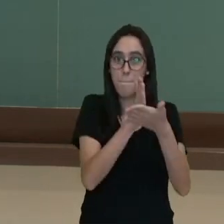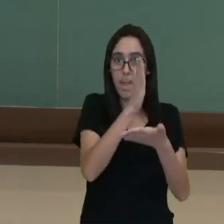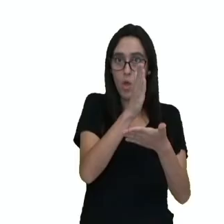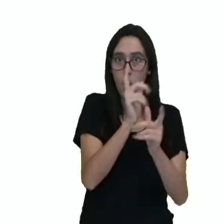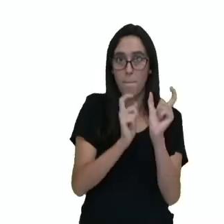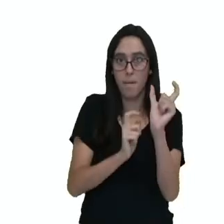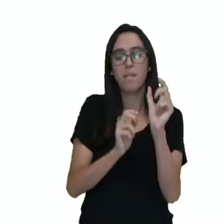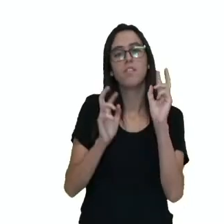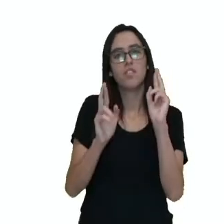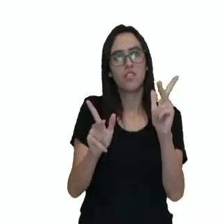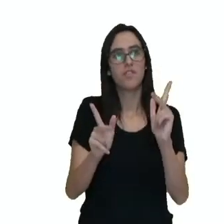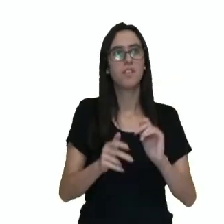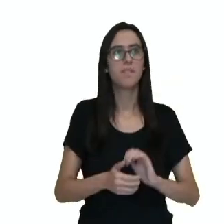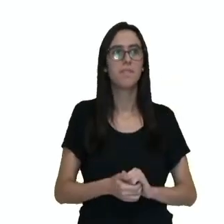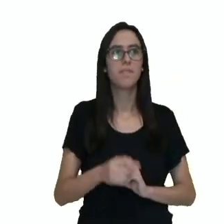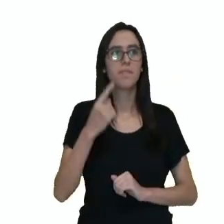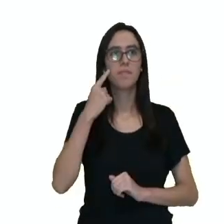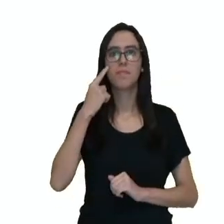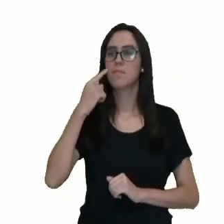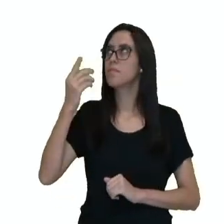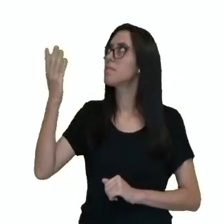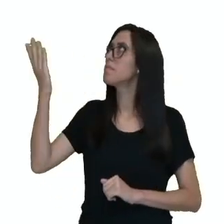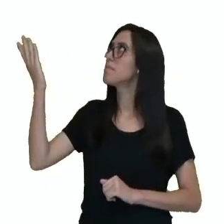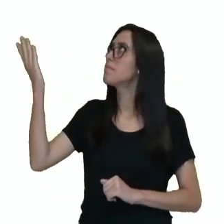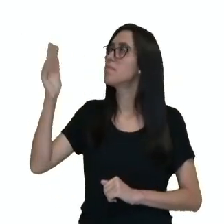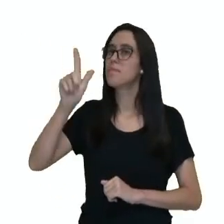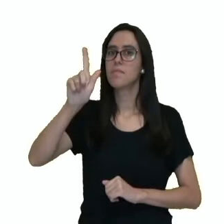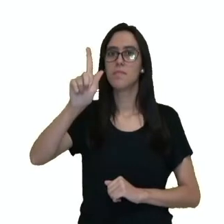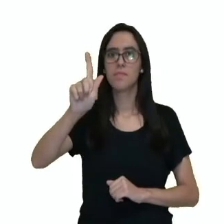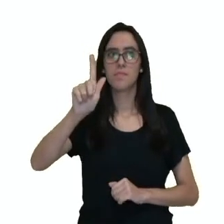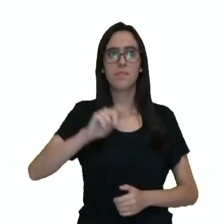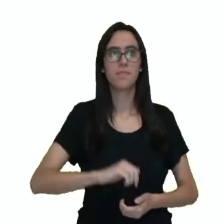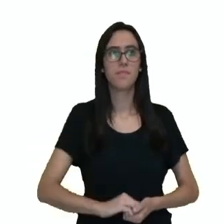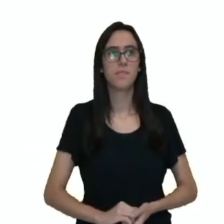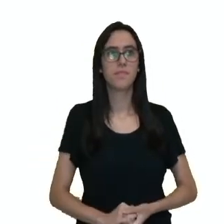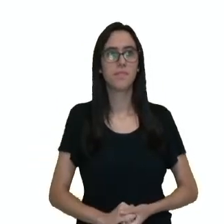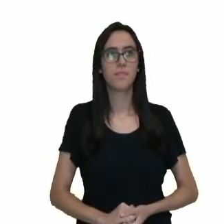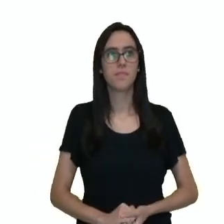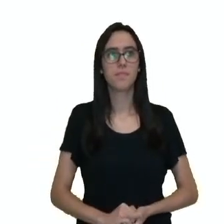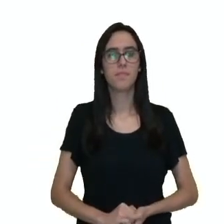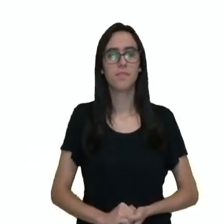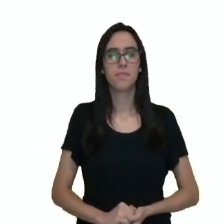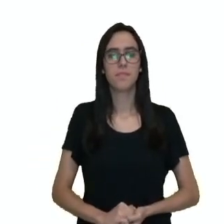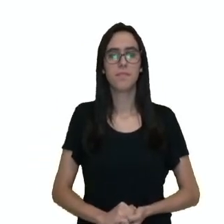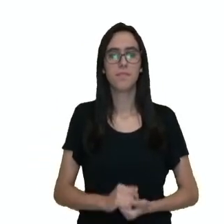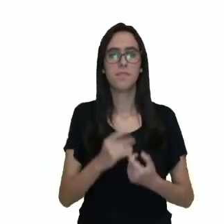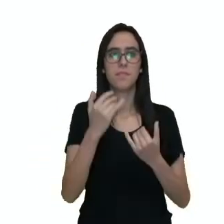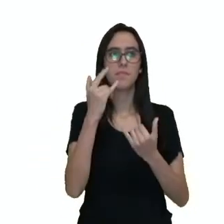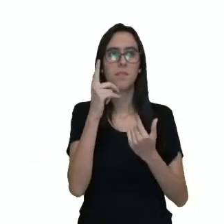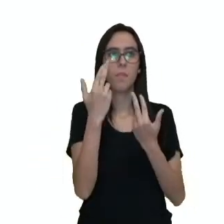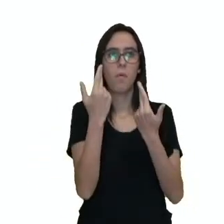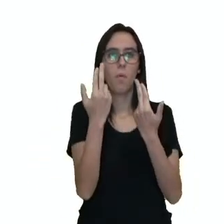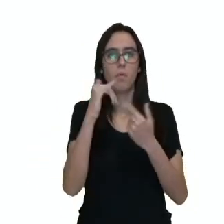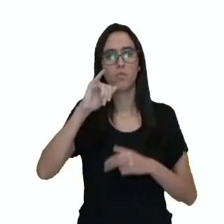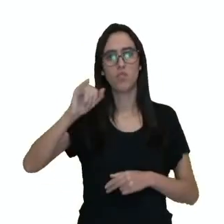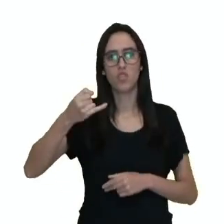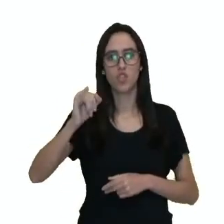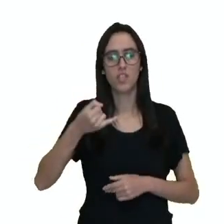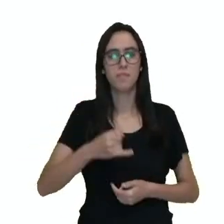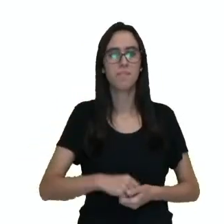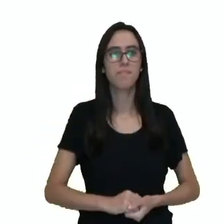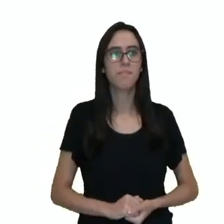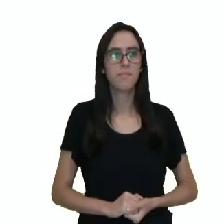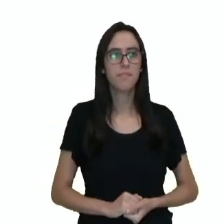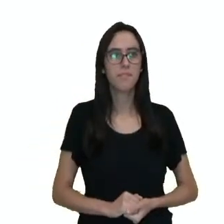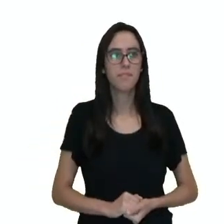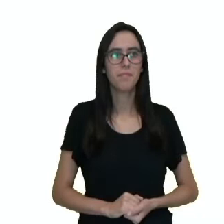ga e gente, que tem um som de R, né, gente, tá, que é o mesmo que rota, guantes, ó, la